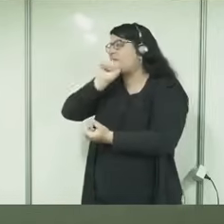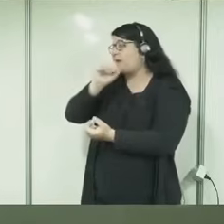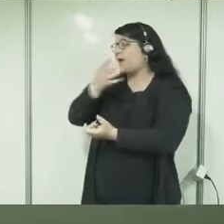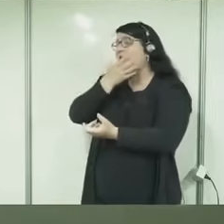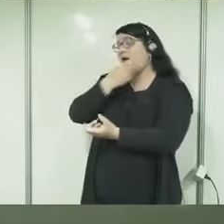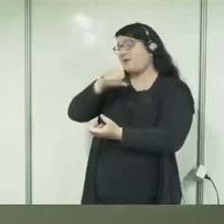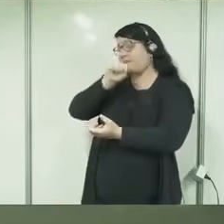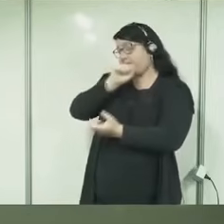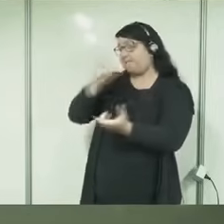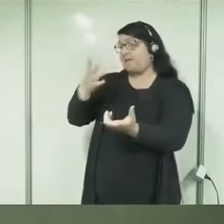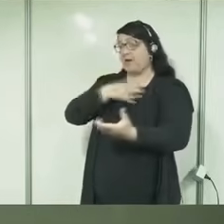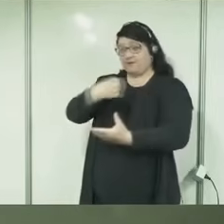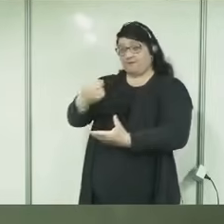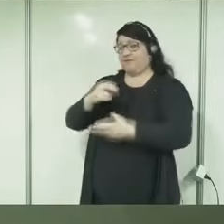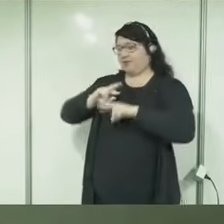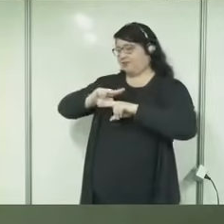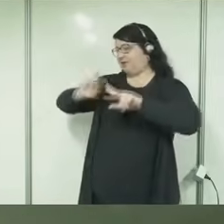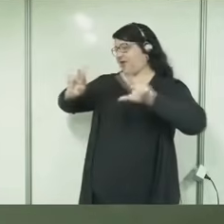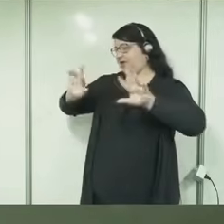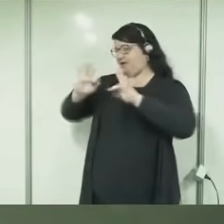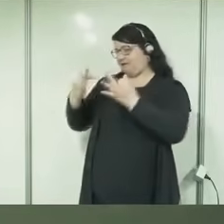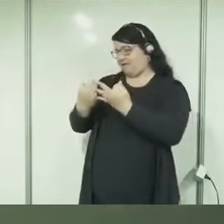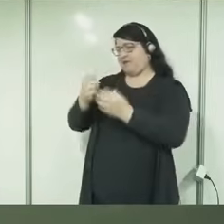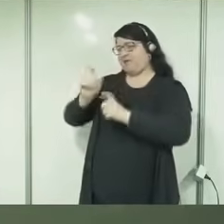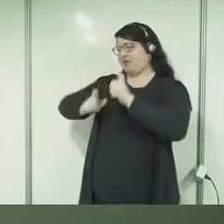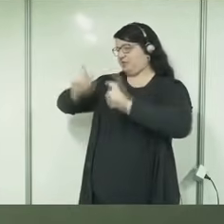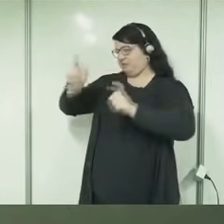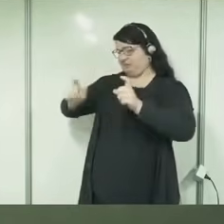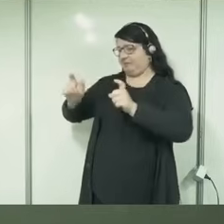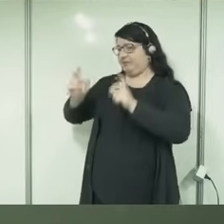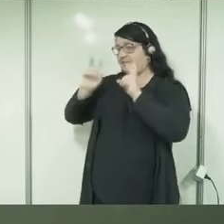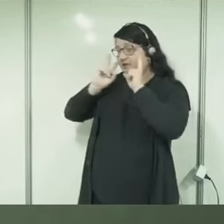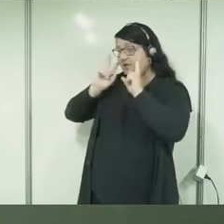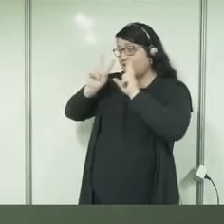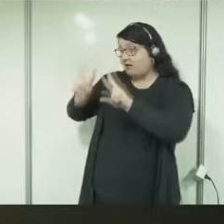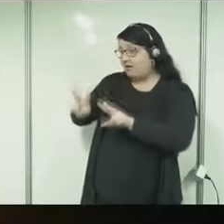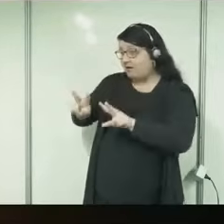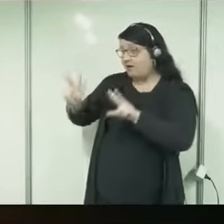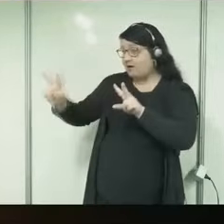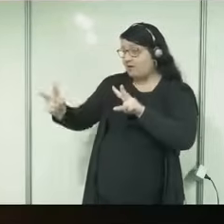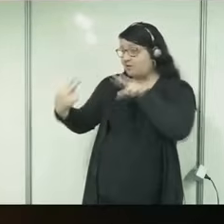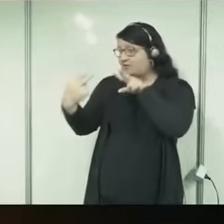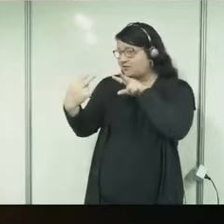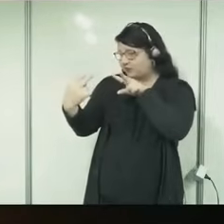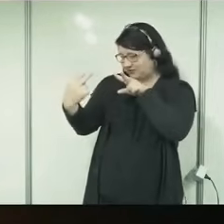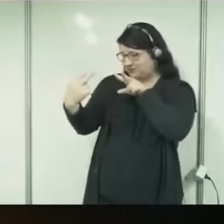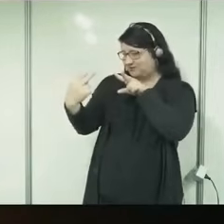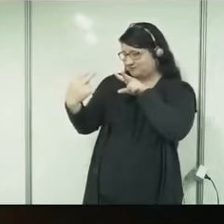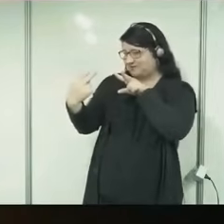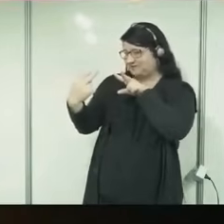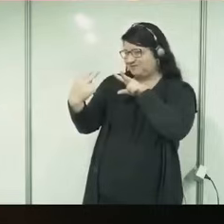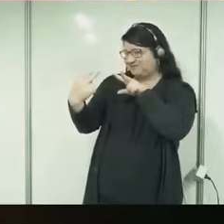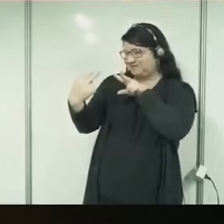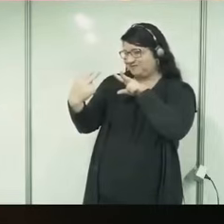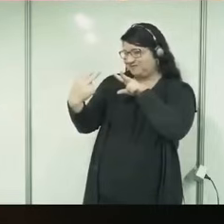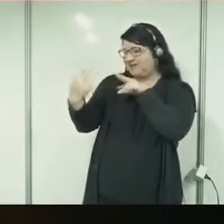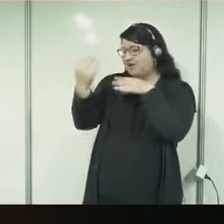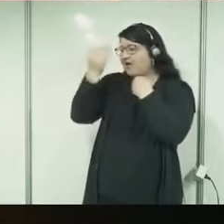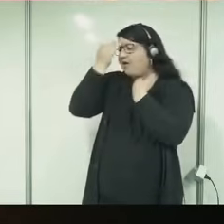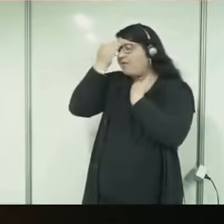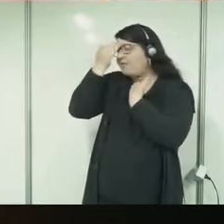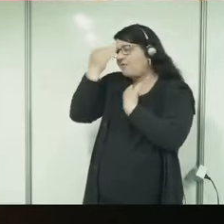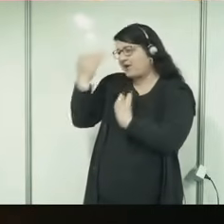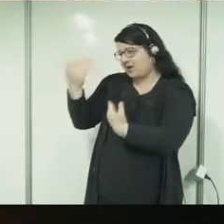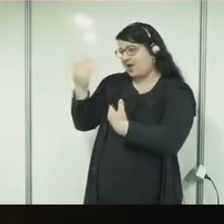para netos e assim por diante. Diga assim, olhando nos olhos, faça isso: obrigado por